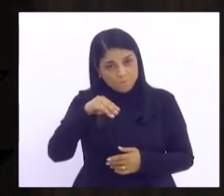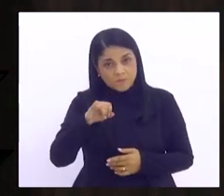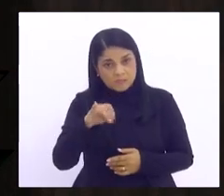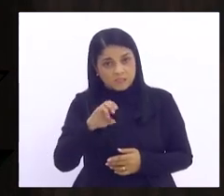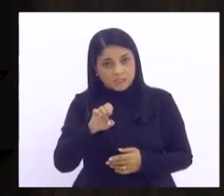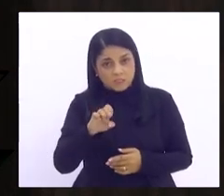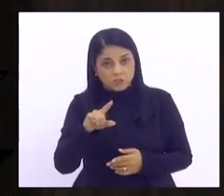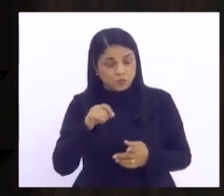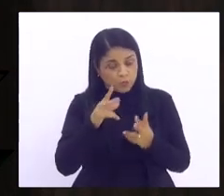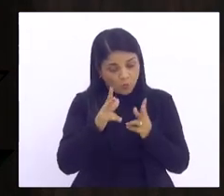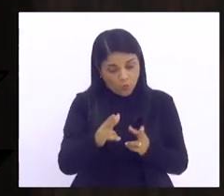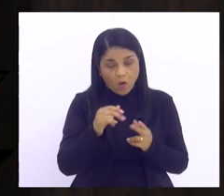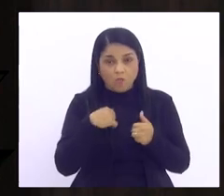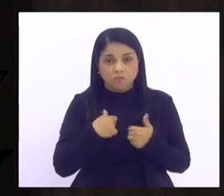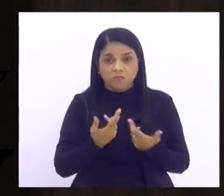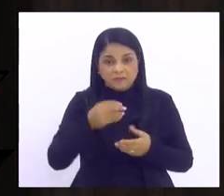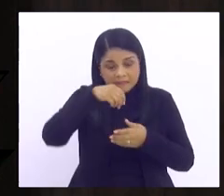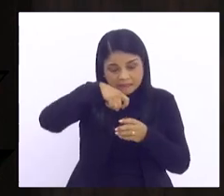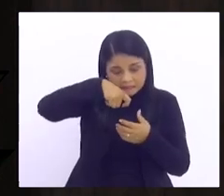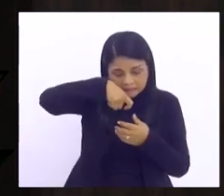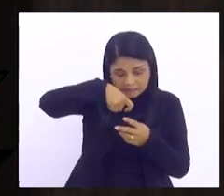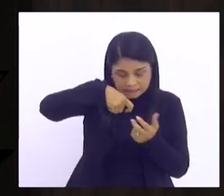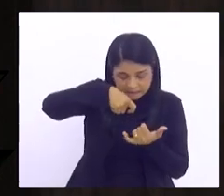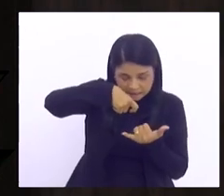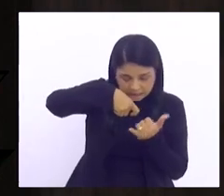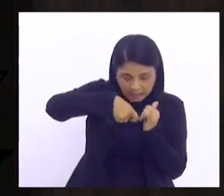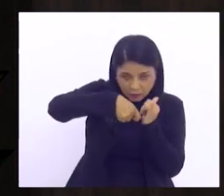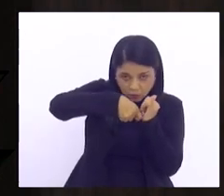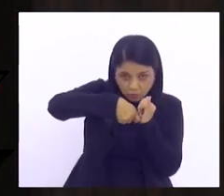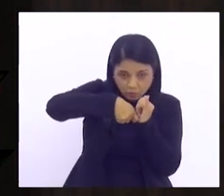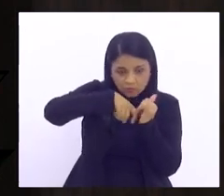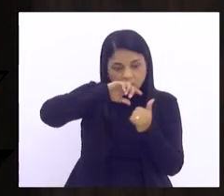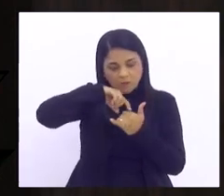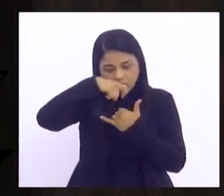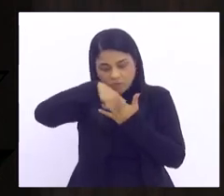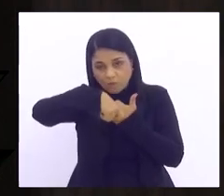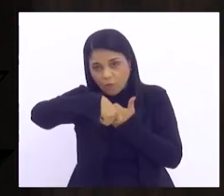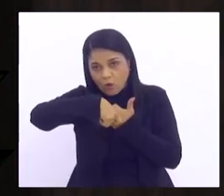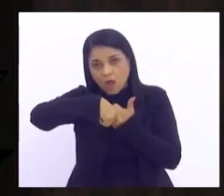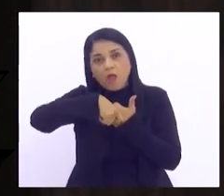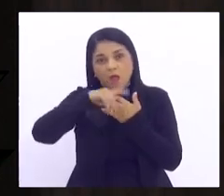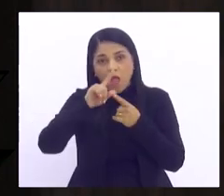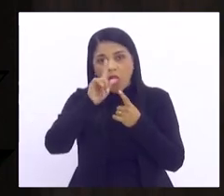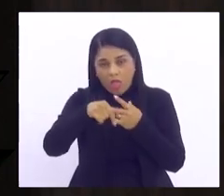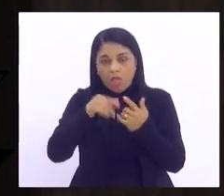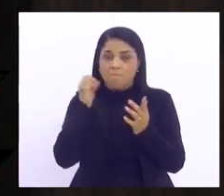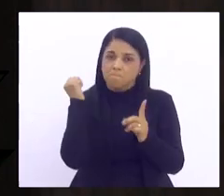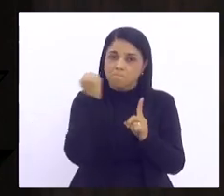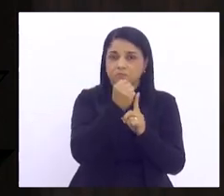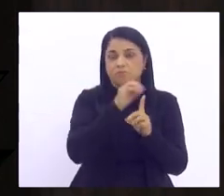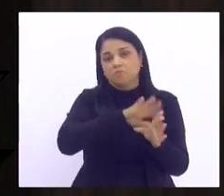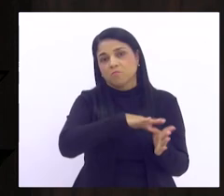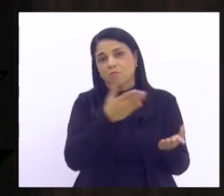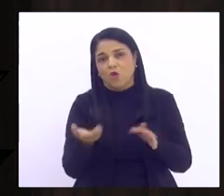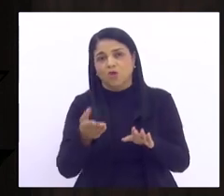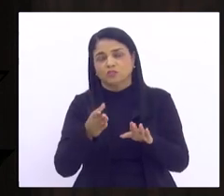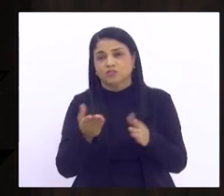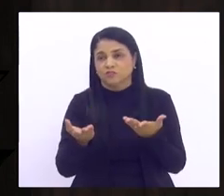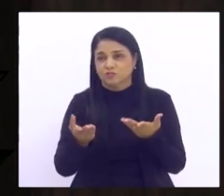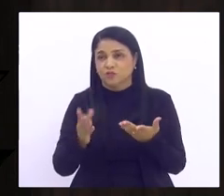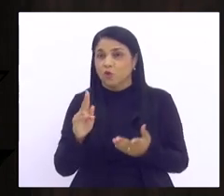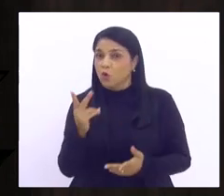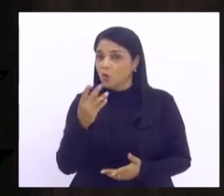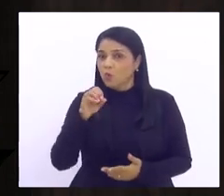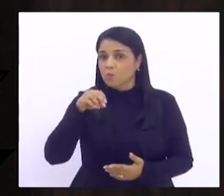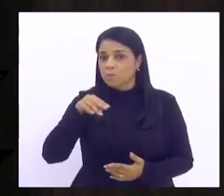deixa de ser um homicídio. Não deixa a hediondez do crime. Embora muitos estejam por aí